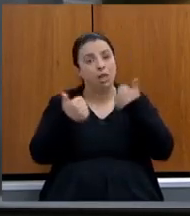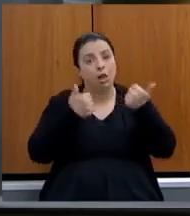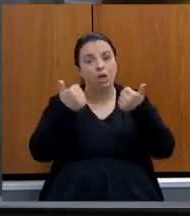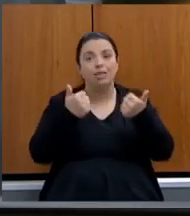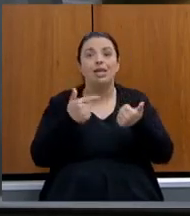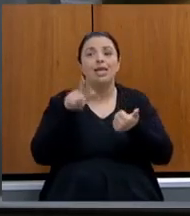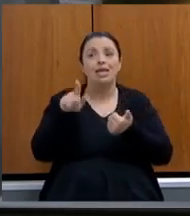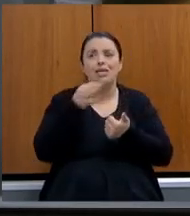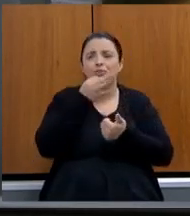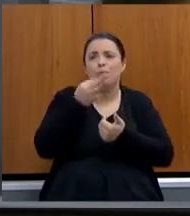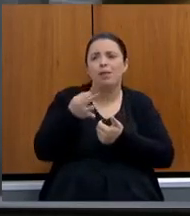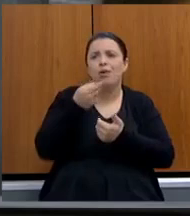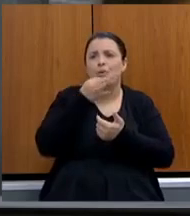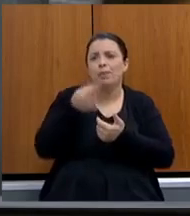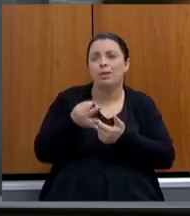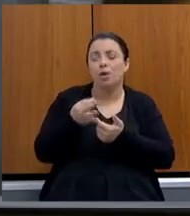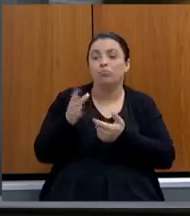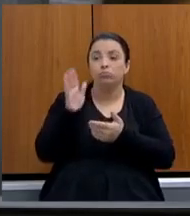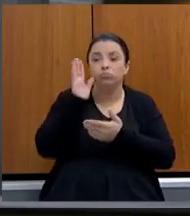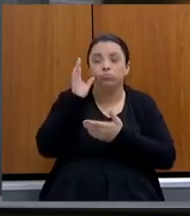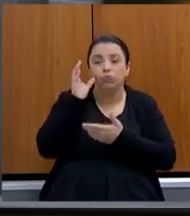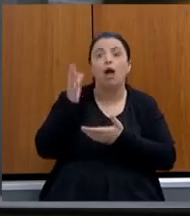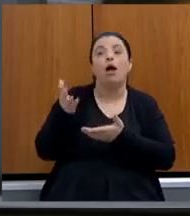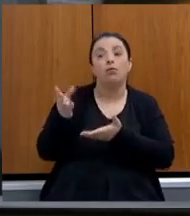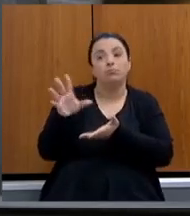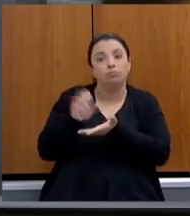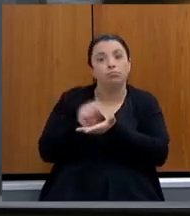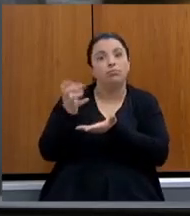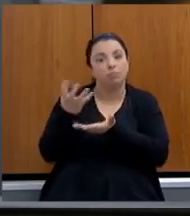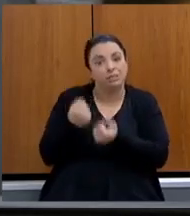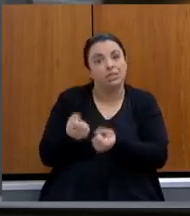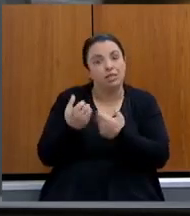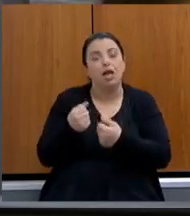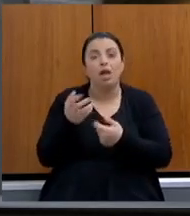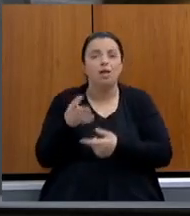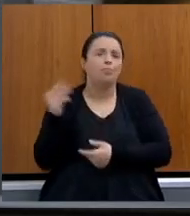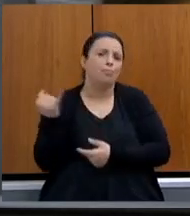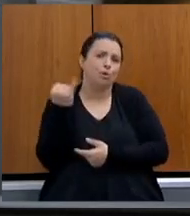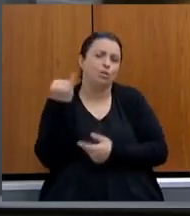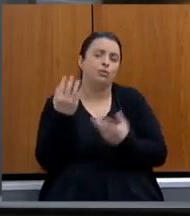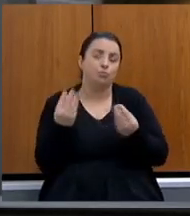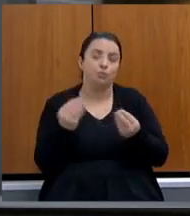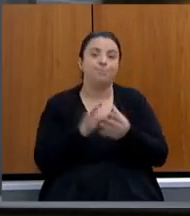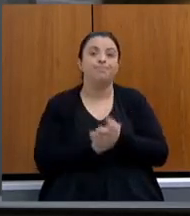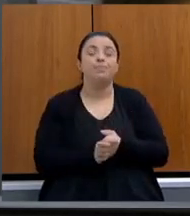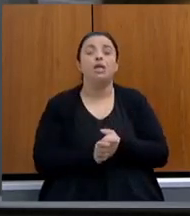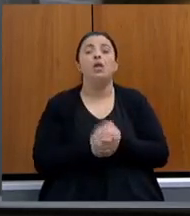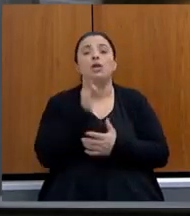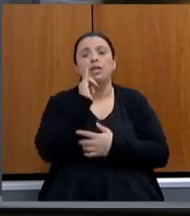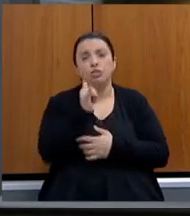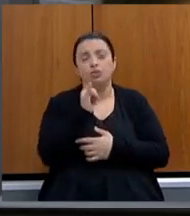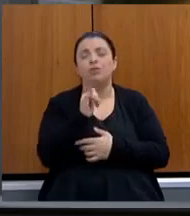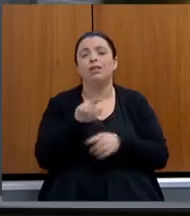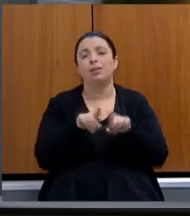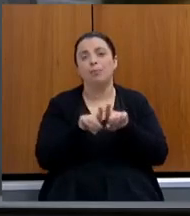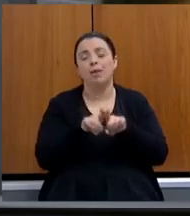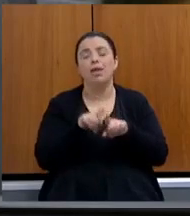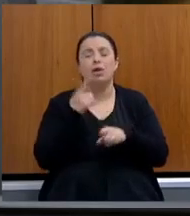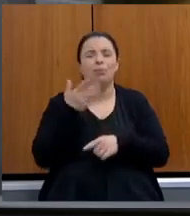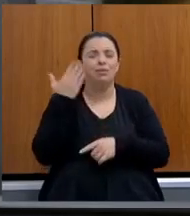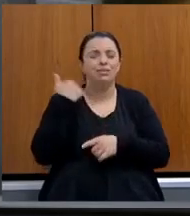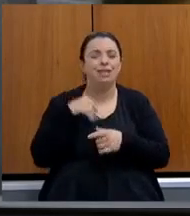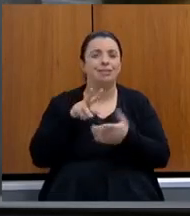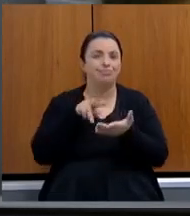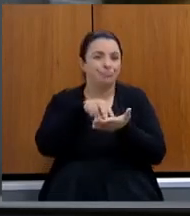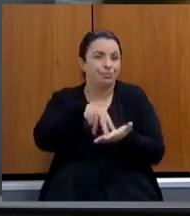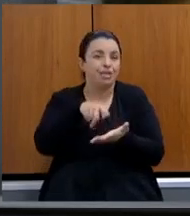sugestões é muito muito muito valiosa celise eu me lembro também queria te contar eu tava nessa na escola estadual Major Lage Itabira